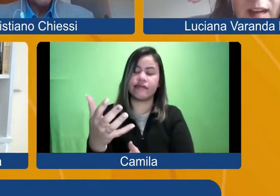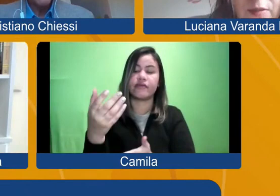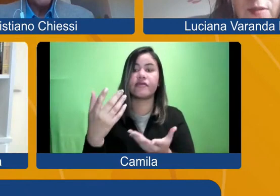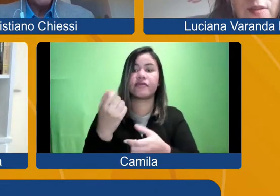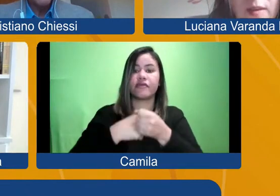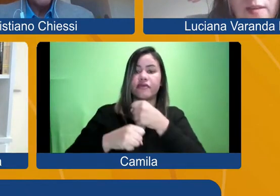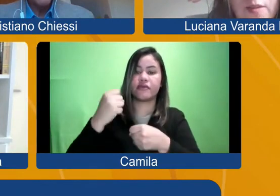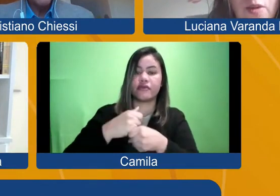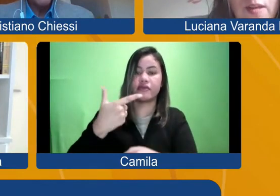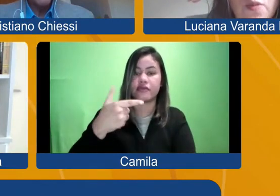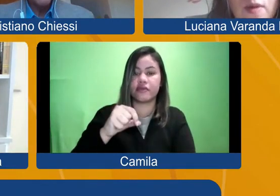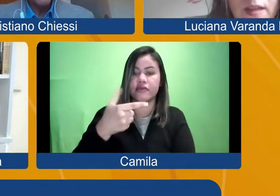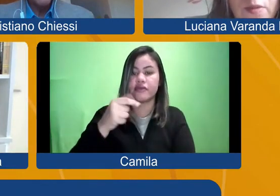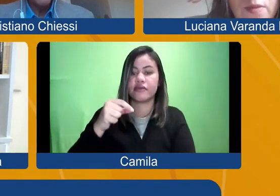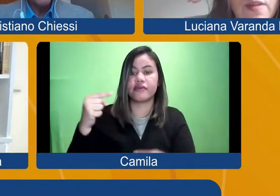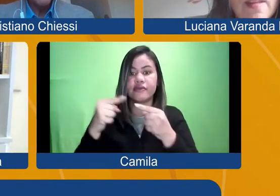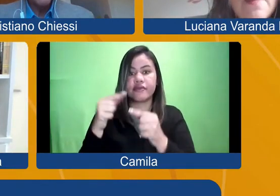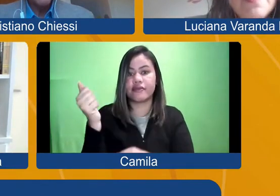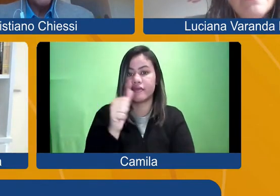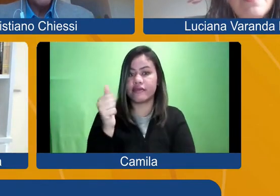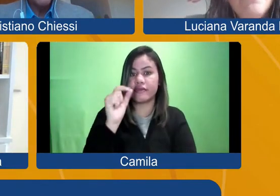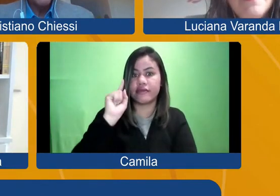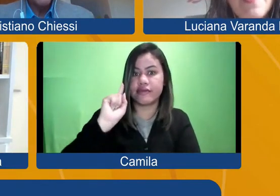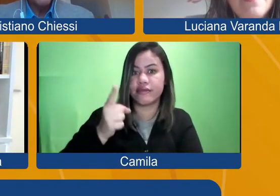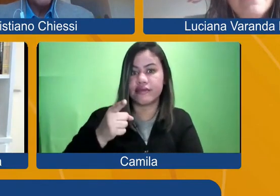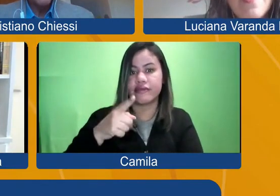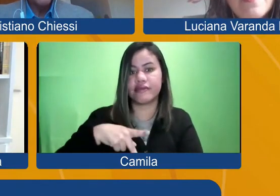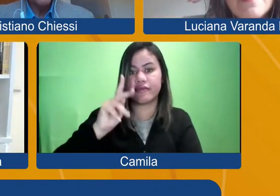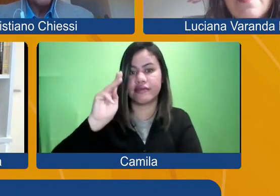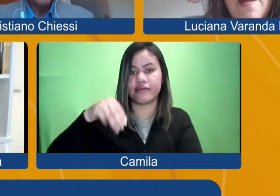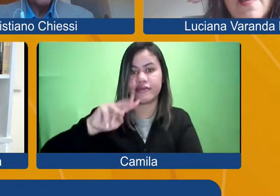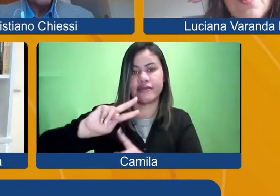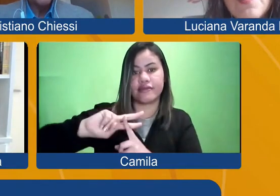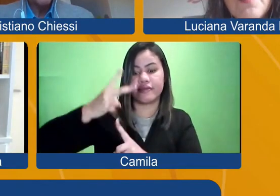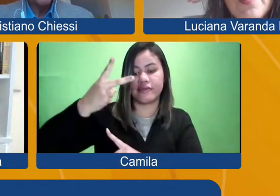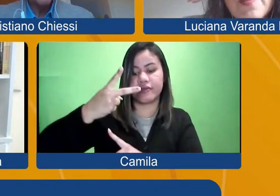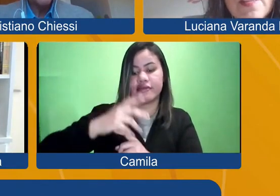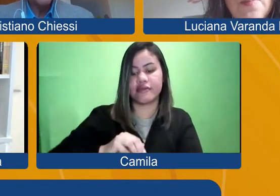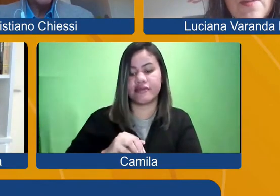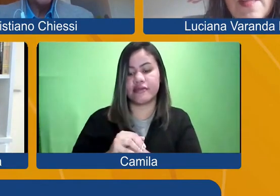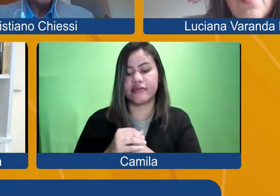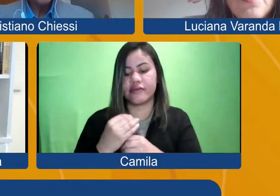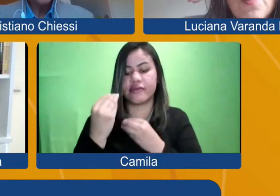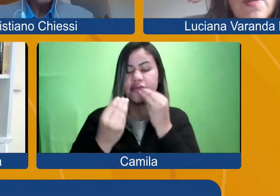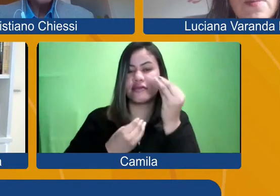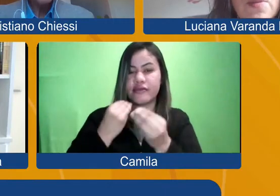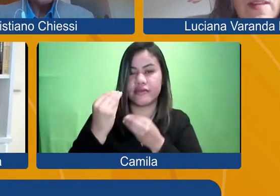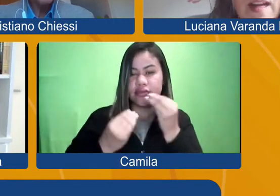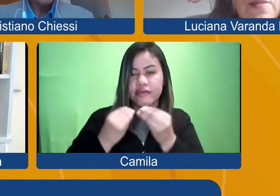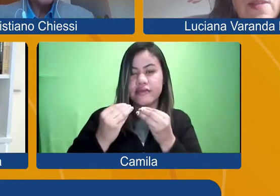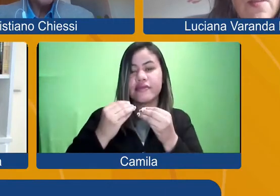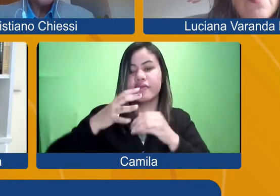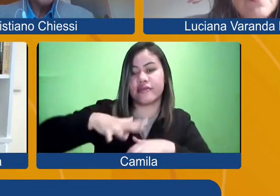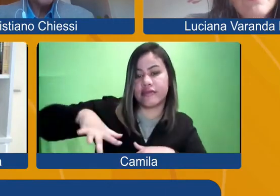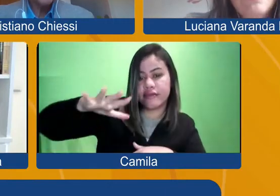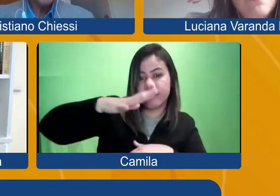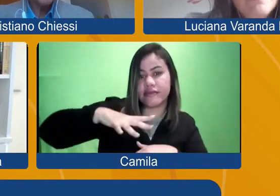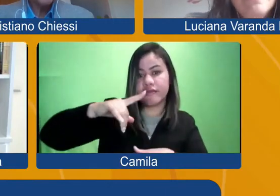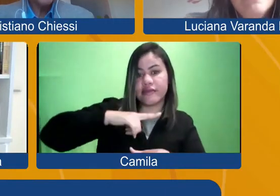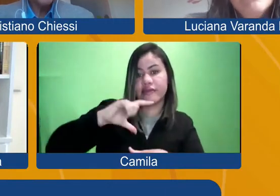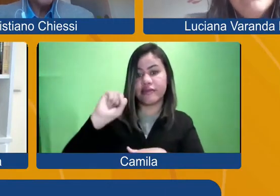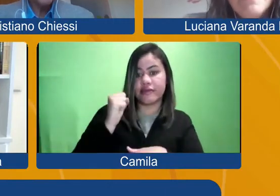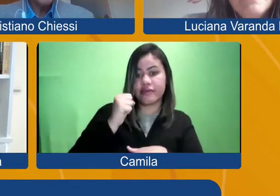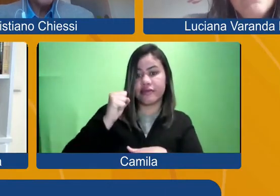quilômetros quadrados, isso é só em um ano, né? Para vocês terem uma ideia, a região metropolitana de São Paulo tem 8 mil quilômetros quadrados, então é como